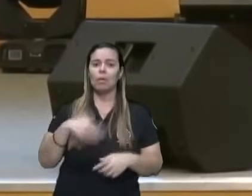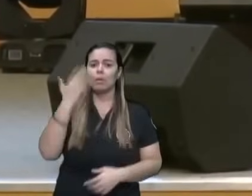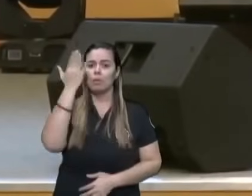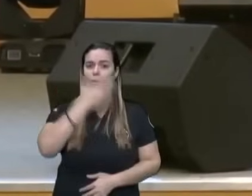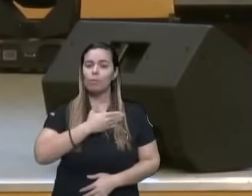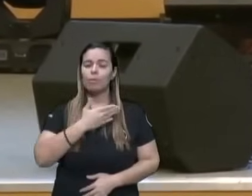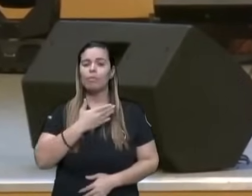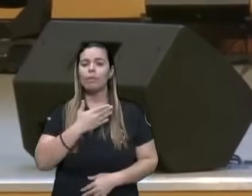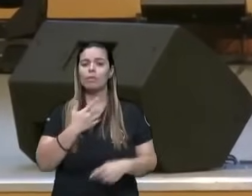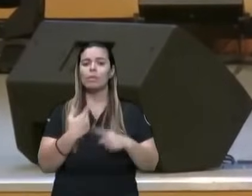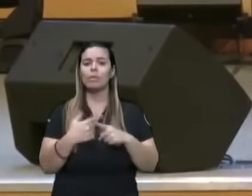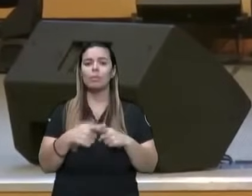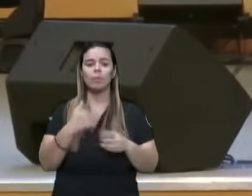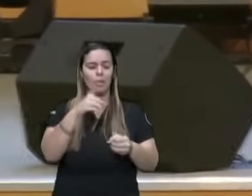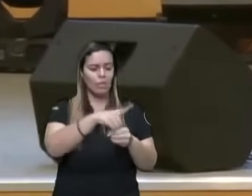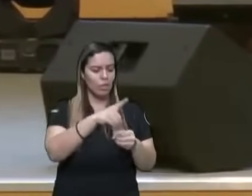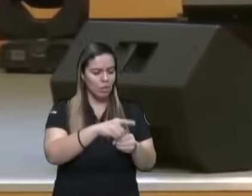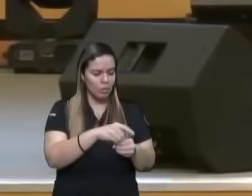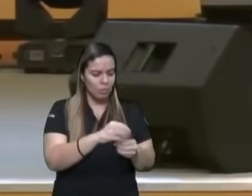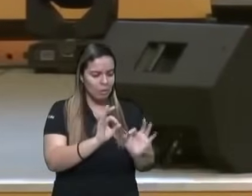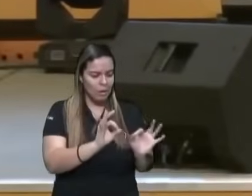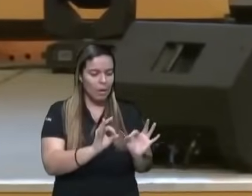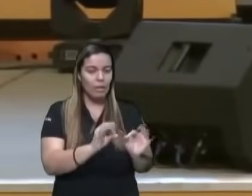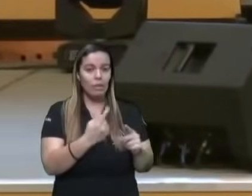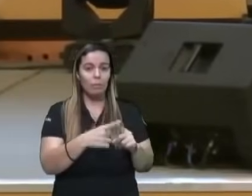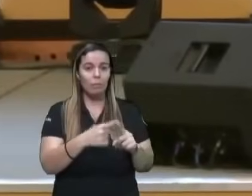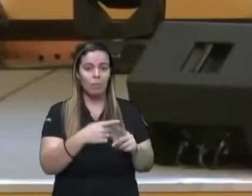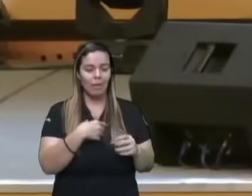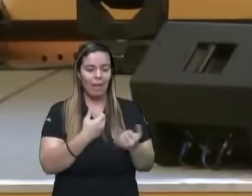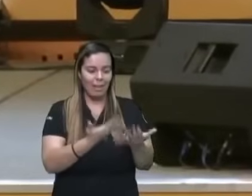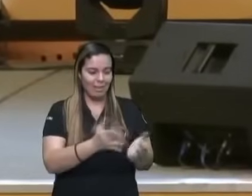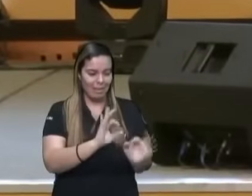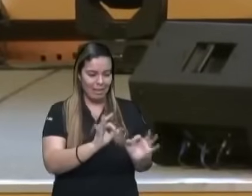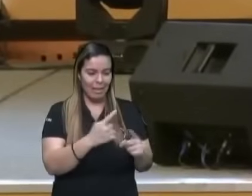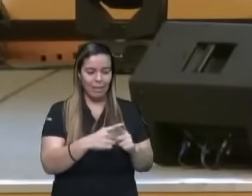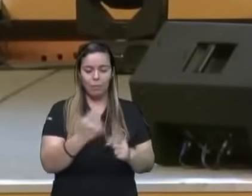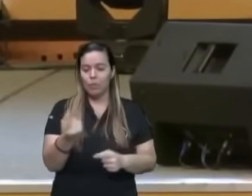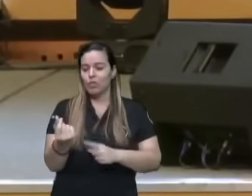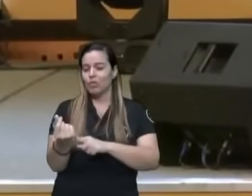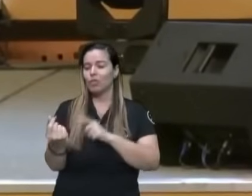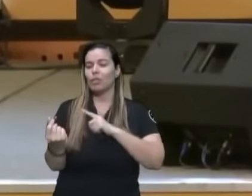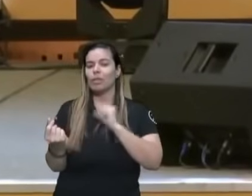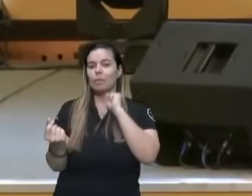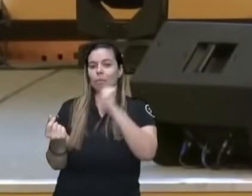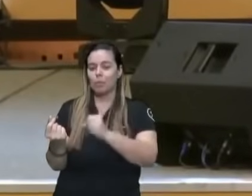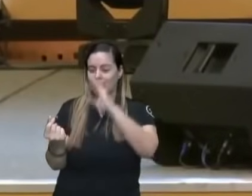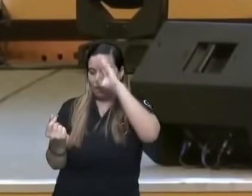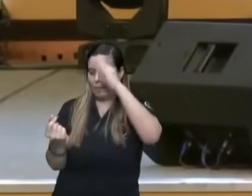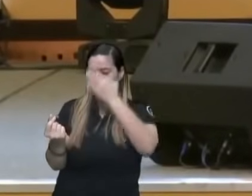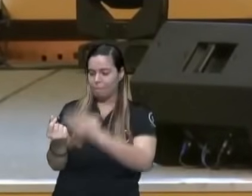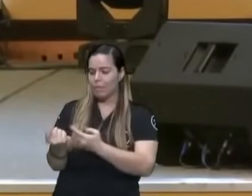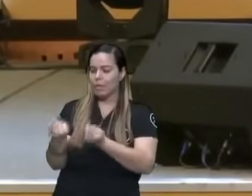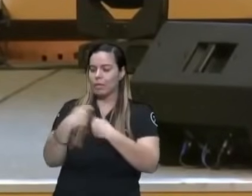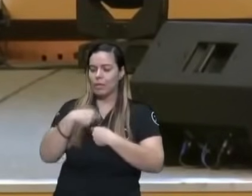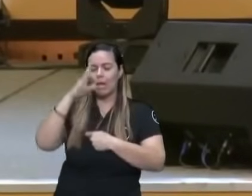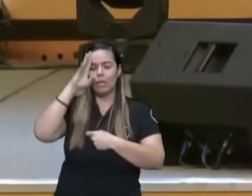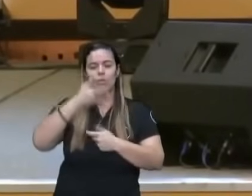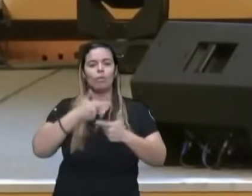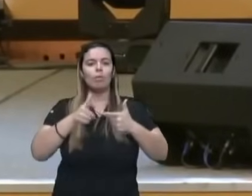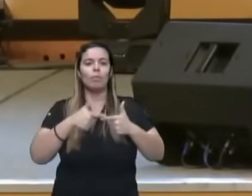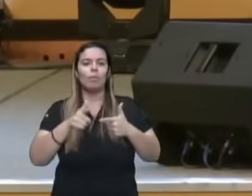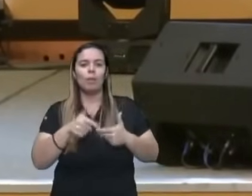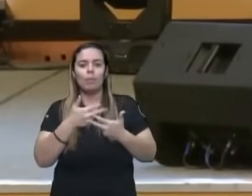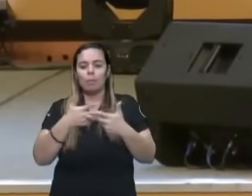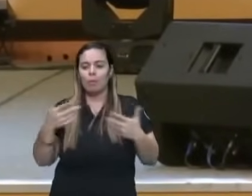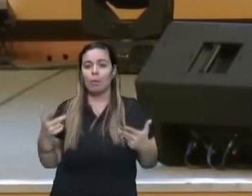prova. Por que ele não dá dízimo? Porque ele acredita mais nesse poder, que o dinheiro que ele recebe é o que ele pode resolver os problemas, e se ele der o